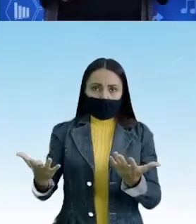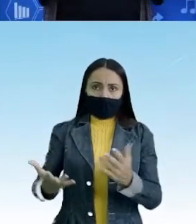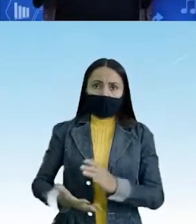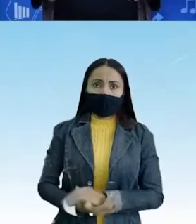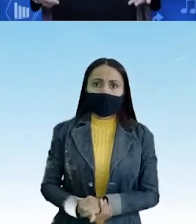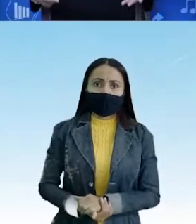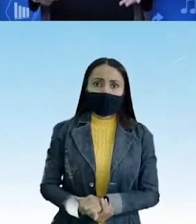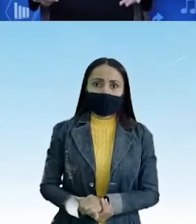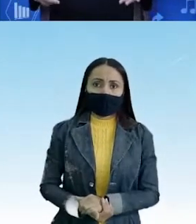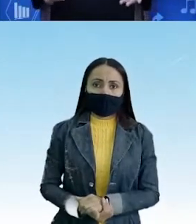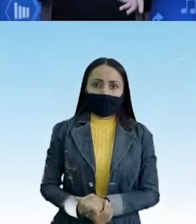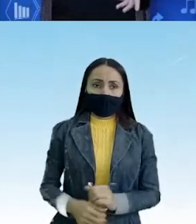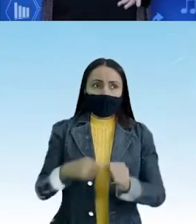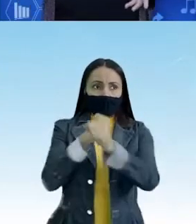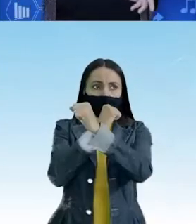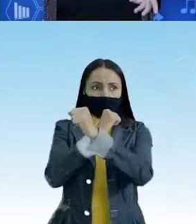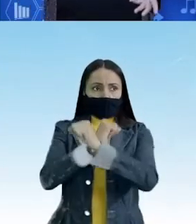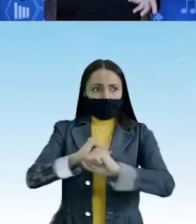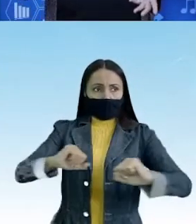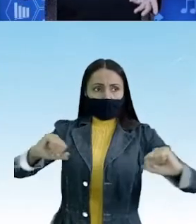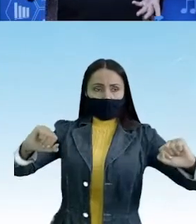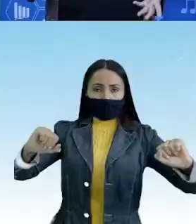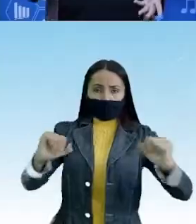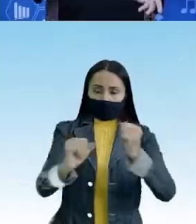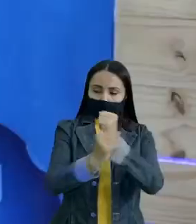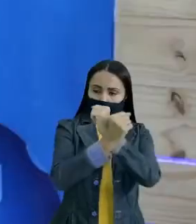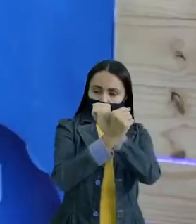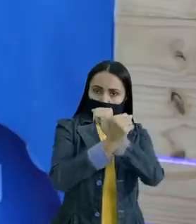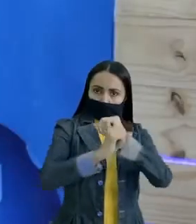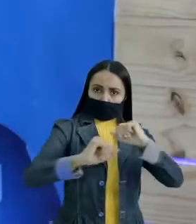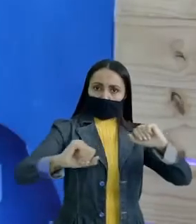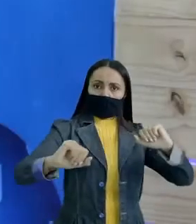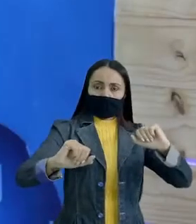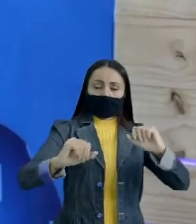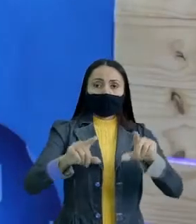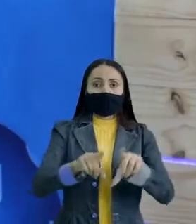O afoxé, são vários afoxés, tá?